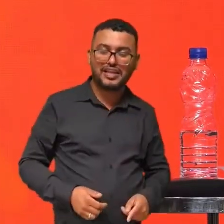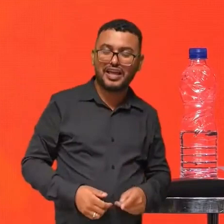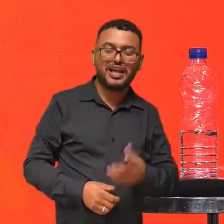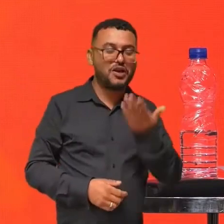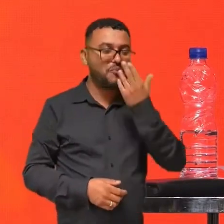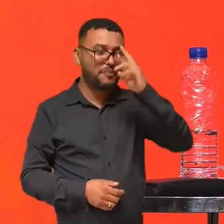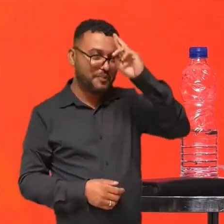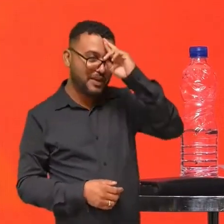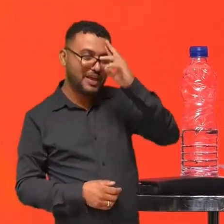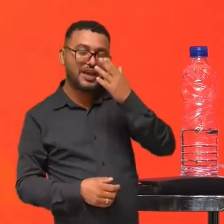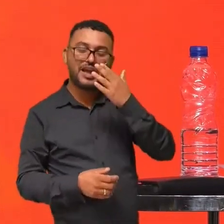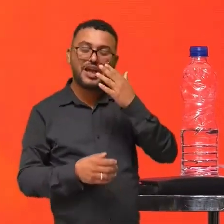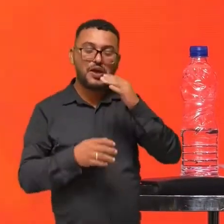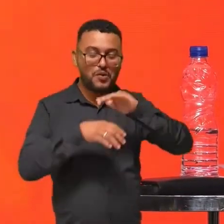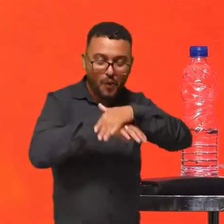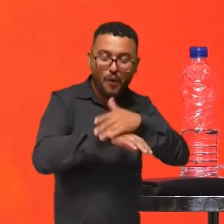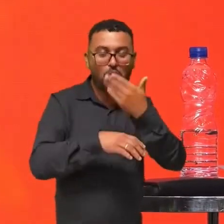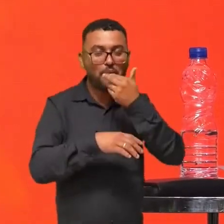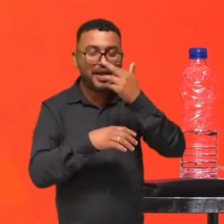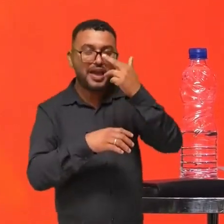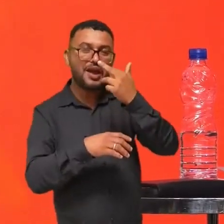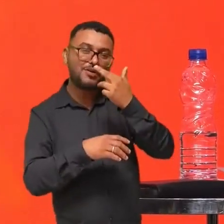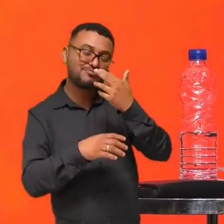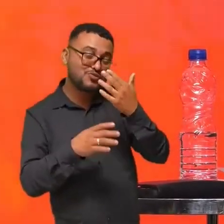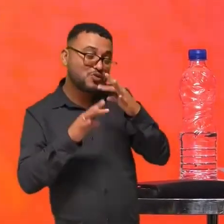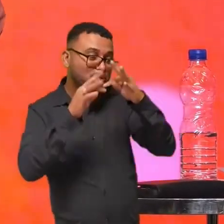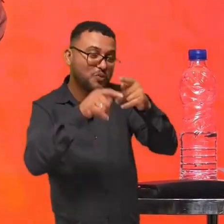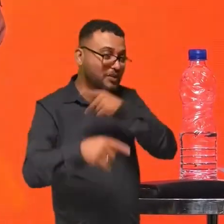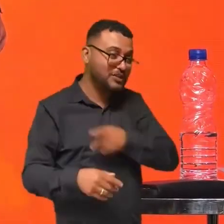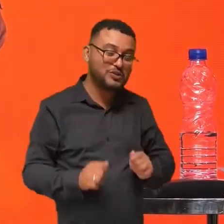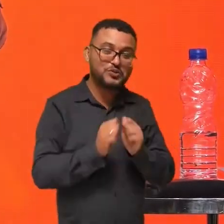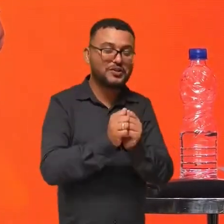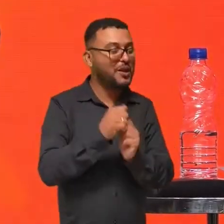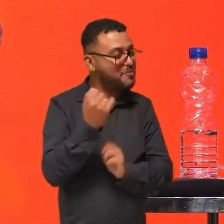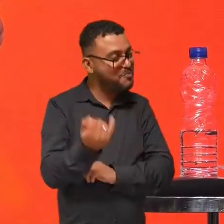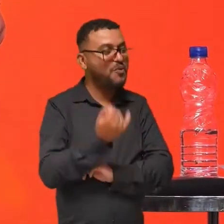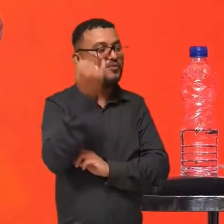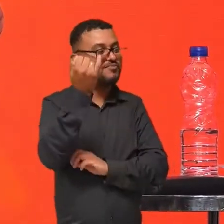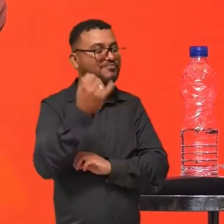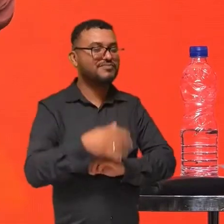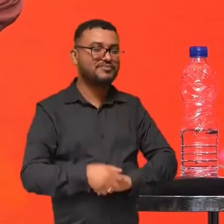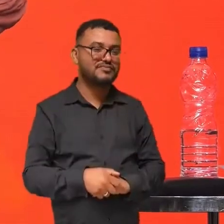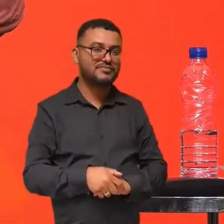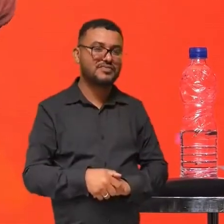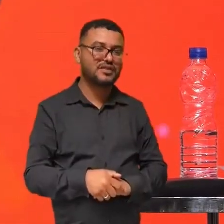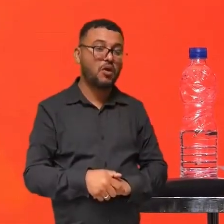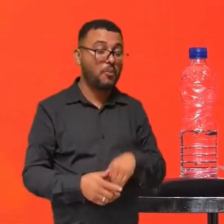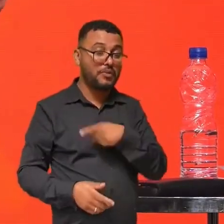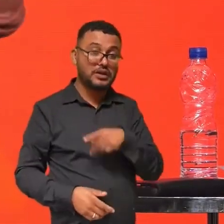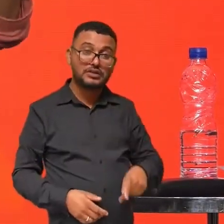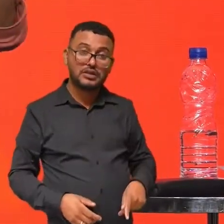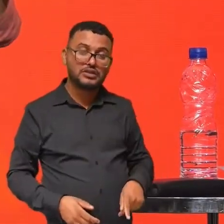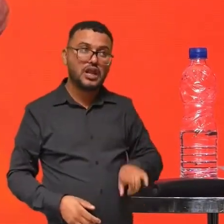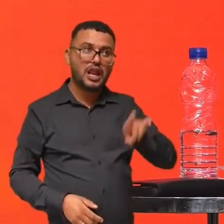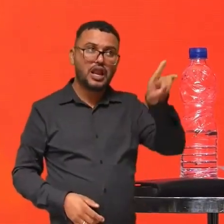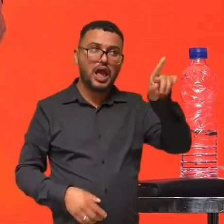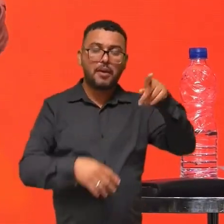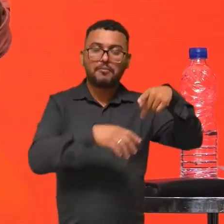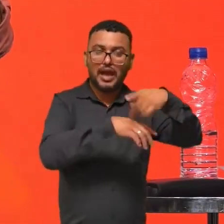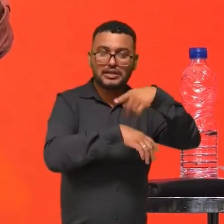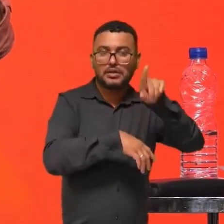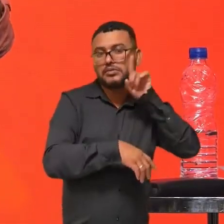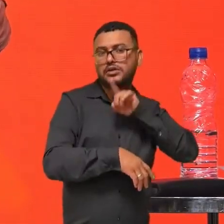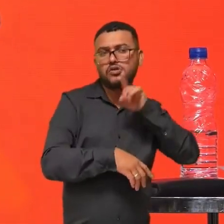É fundamental. Quero só lembrar para vocês que o presidente americano que teve maior popularidade,